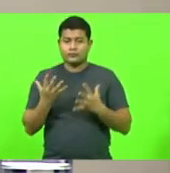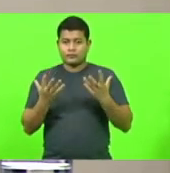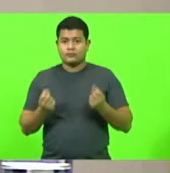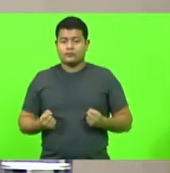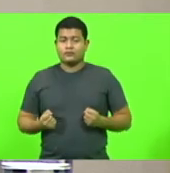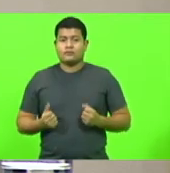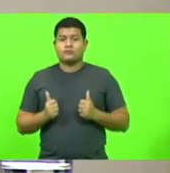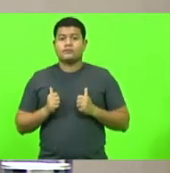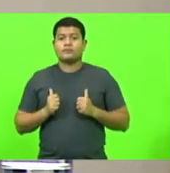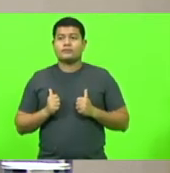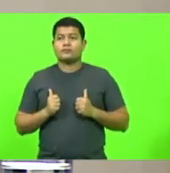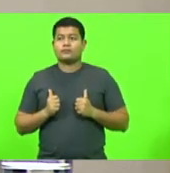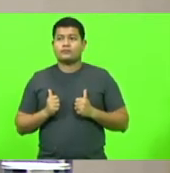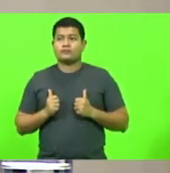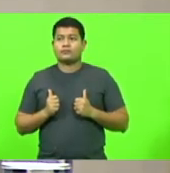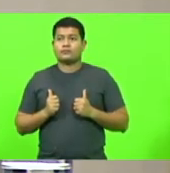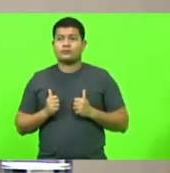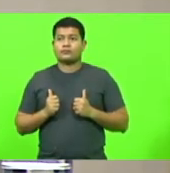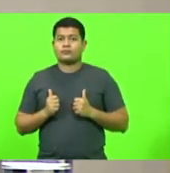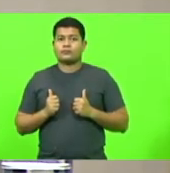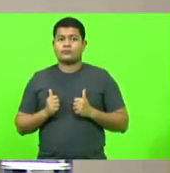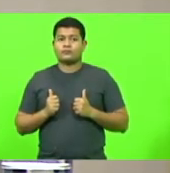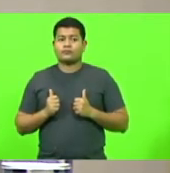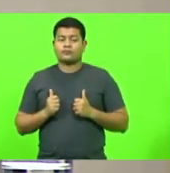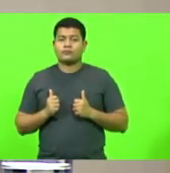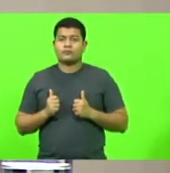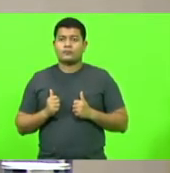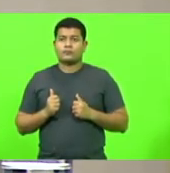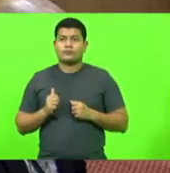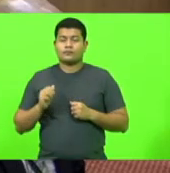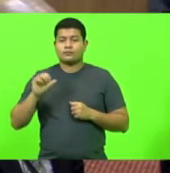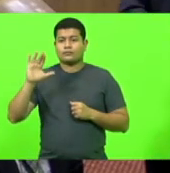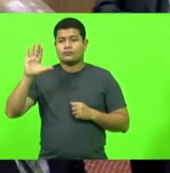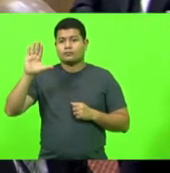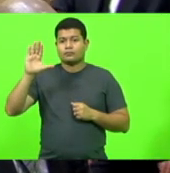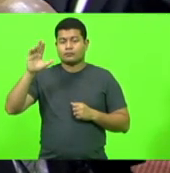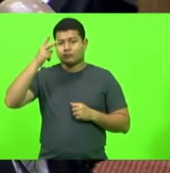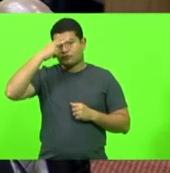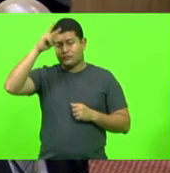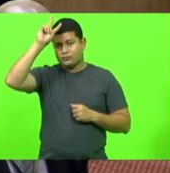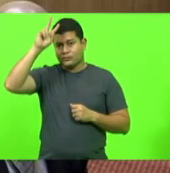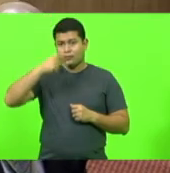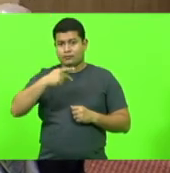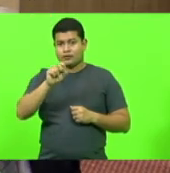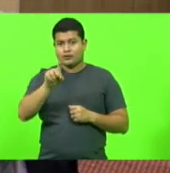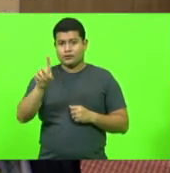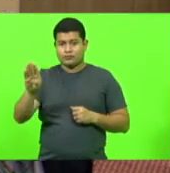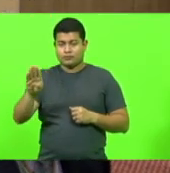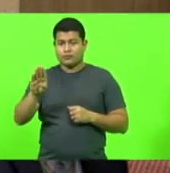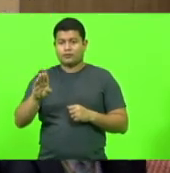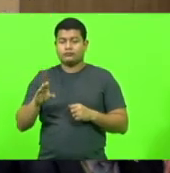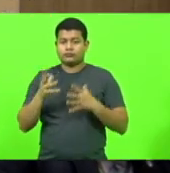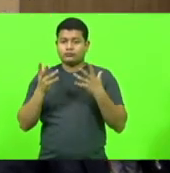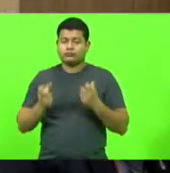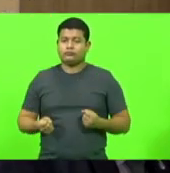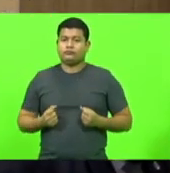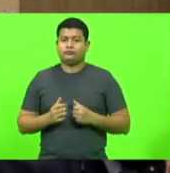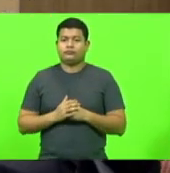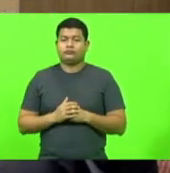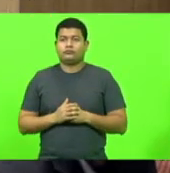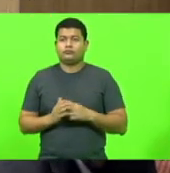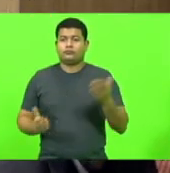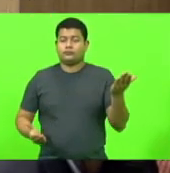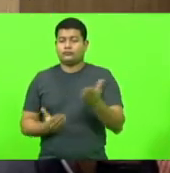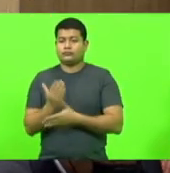encontram. PSTB vota a favor, senhor presidente. Com o voto da bancada do PSDB,